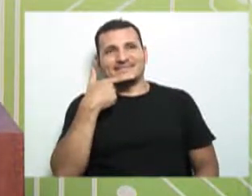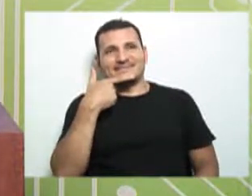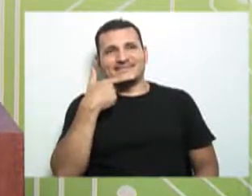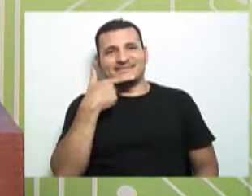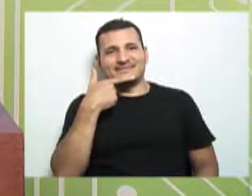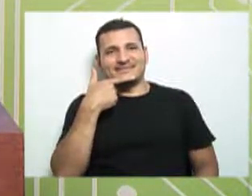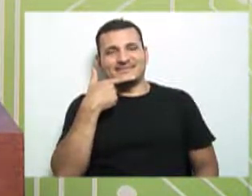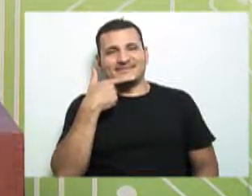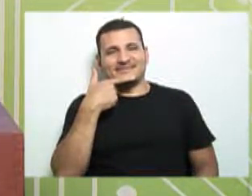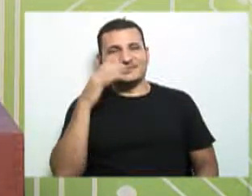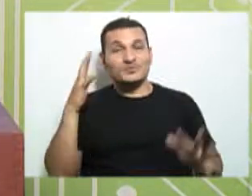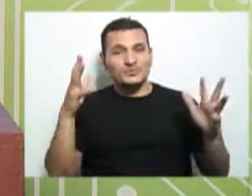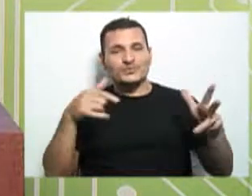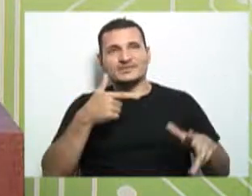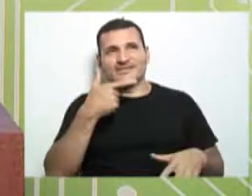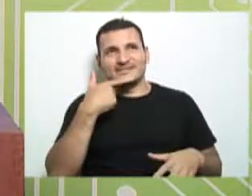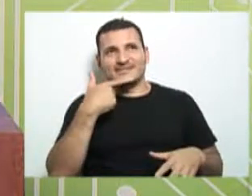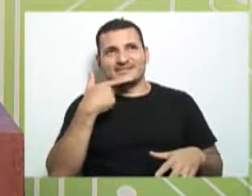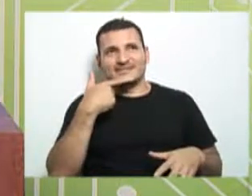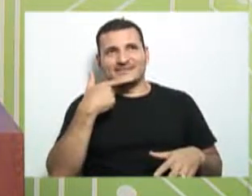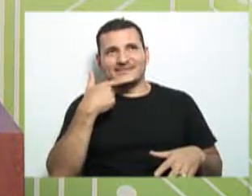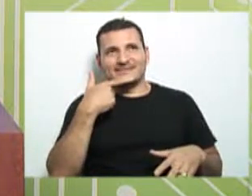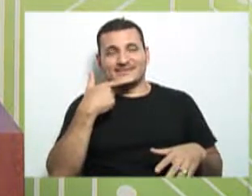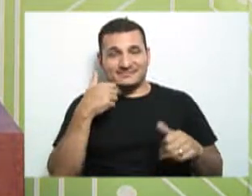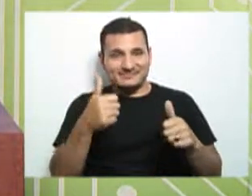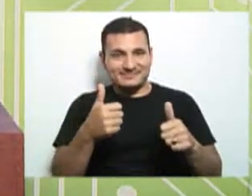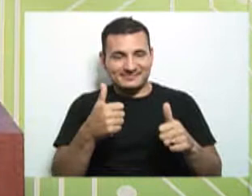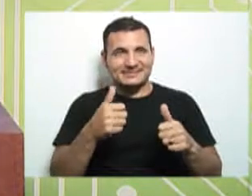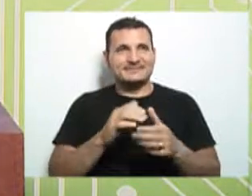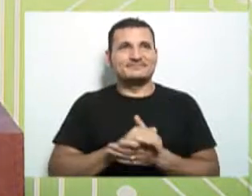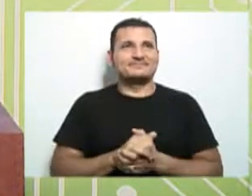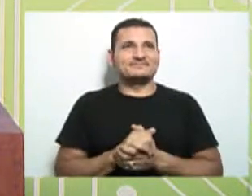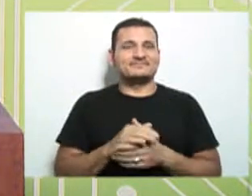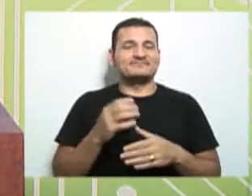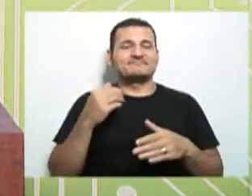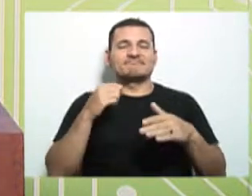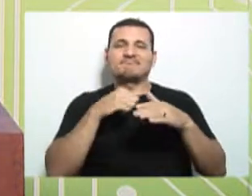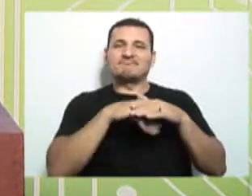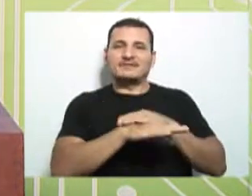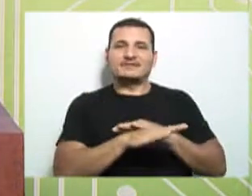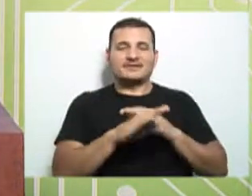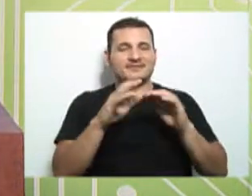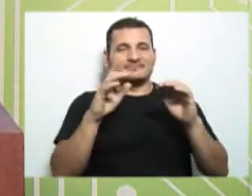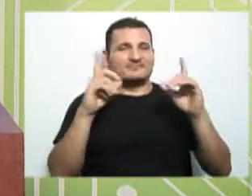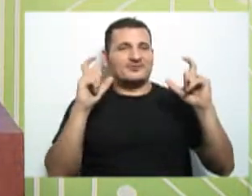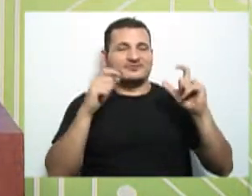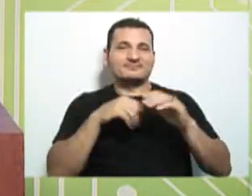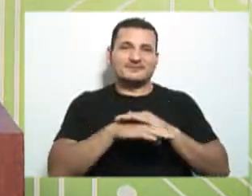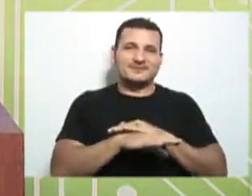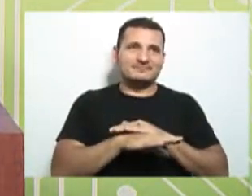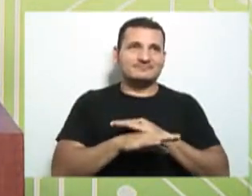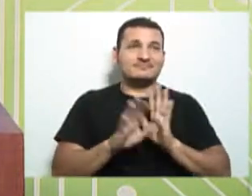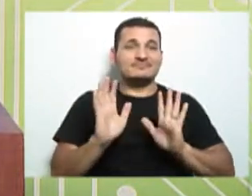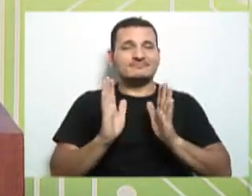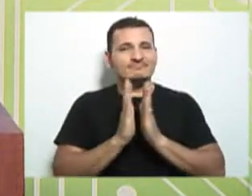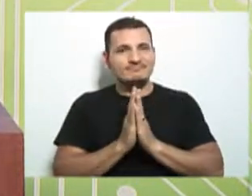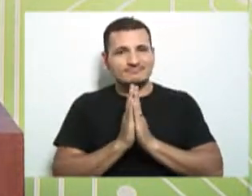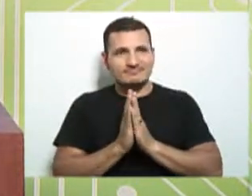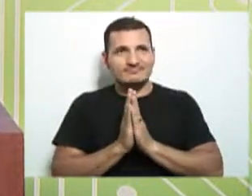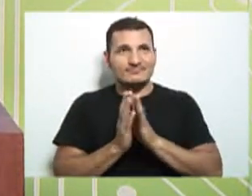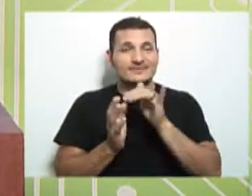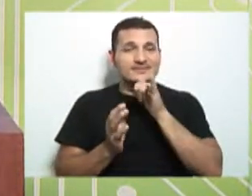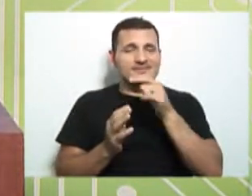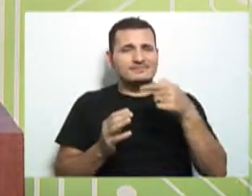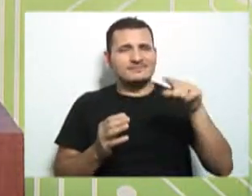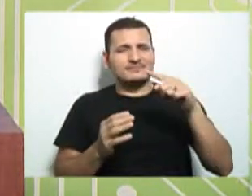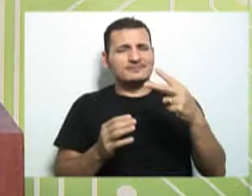Olha lá, sorri, todo mundo aí, beleza? Tá sorrindo? Aí, legal, pronto, vou guardar no meu coração e aí tentar não te esquecer. Mas, por favor, se me ver